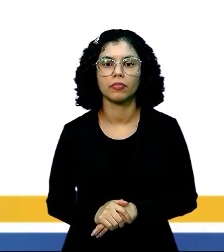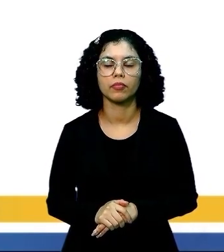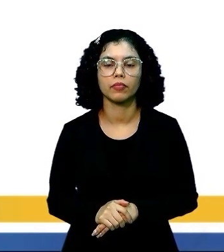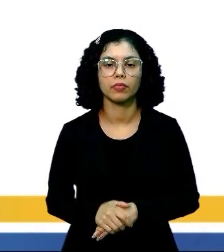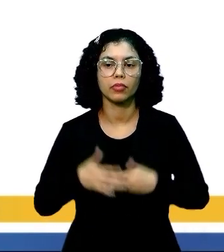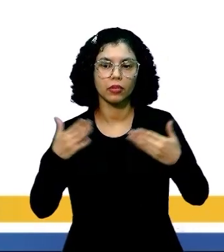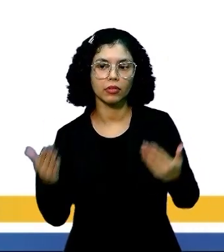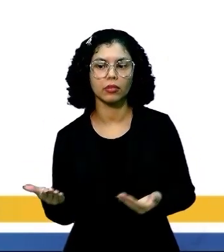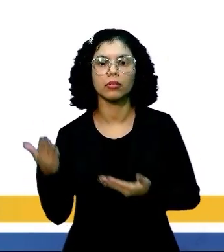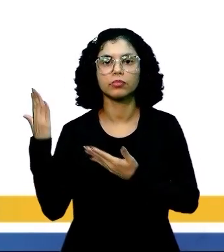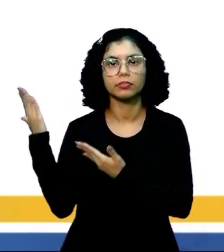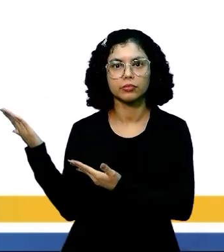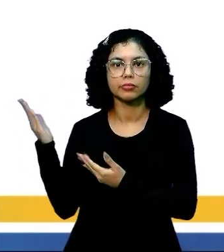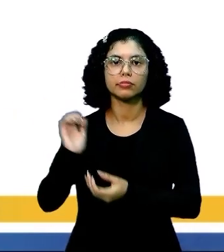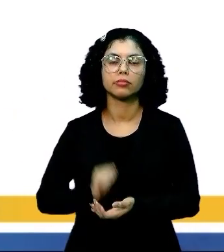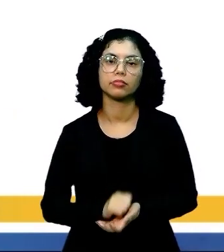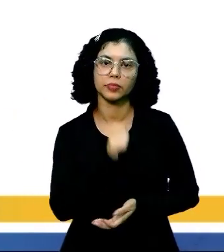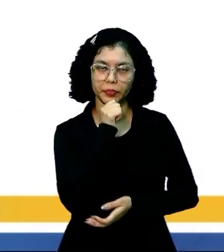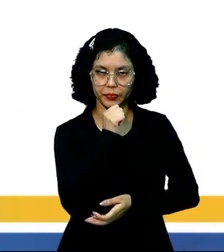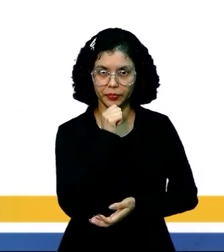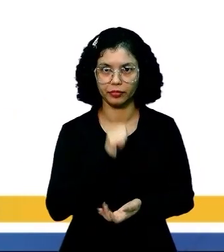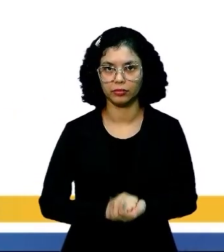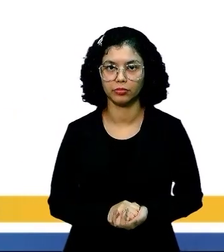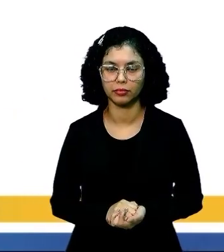Então, nós temos aí, né? Um texto aí...